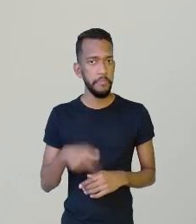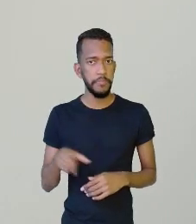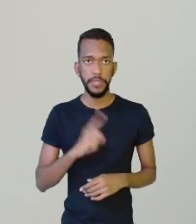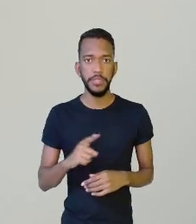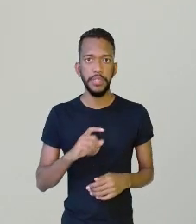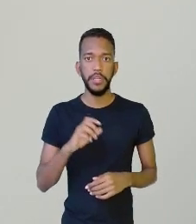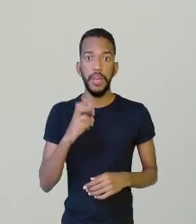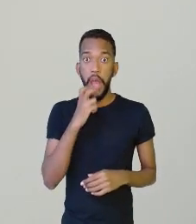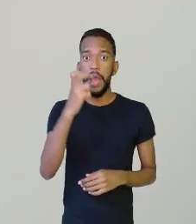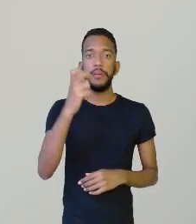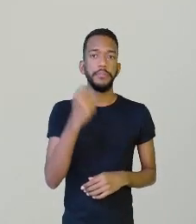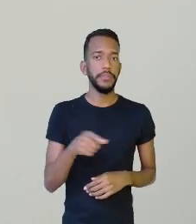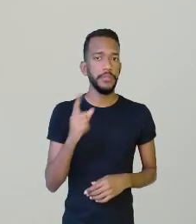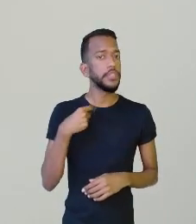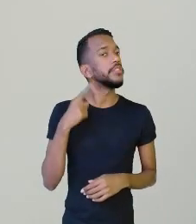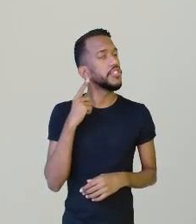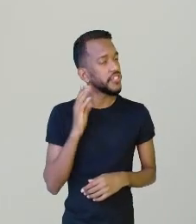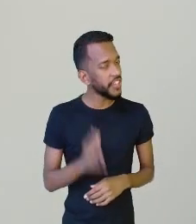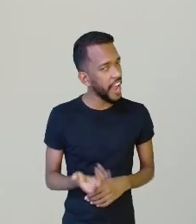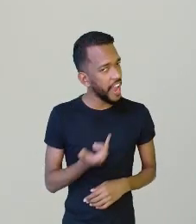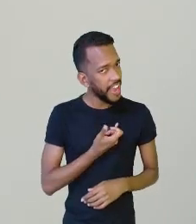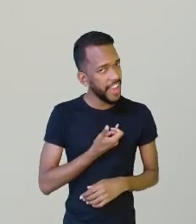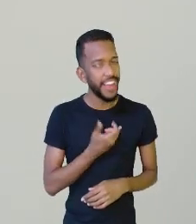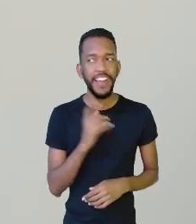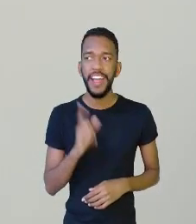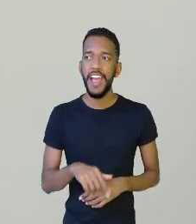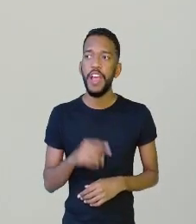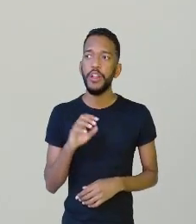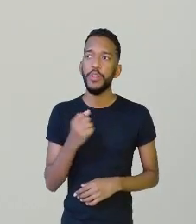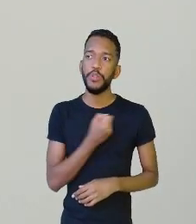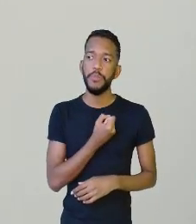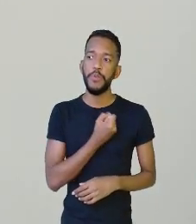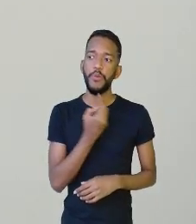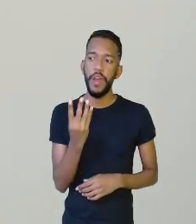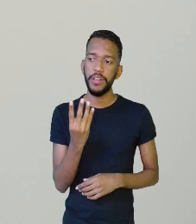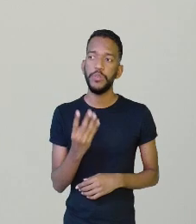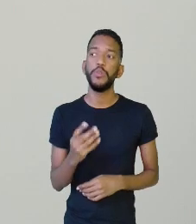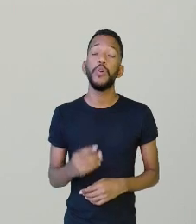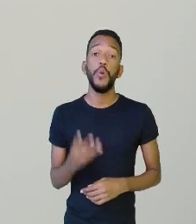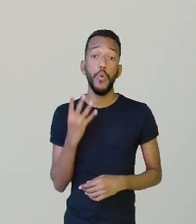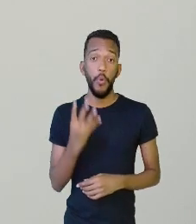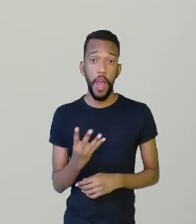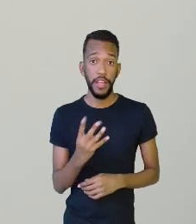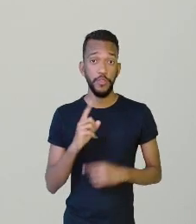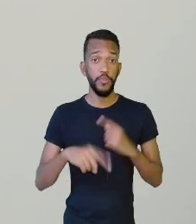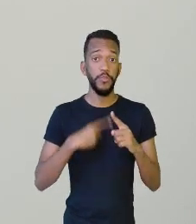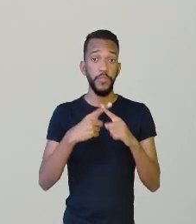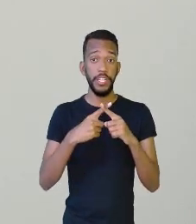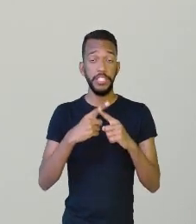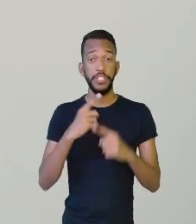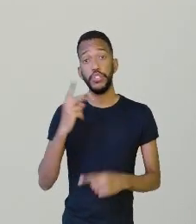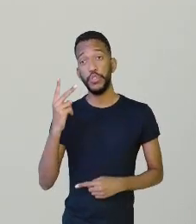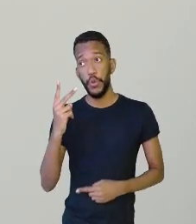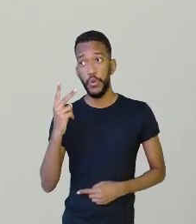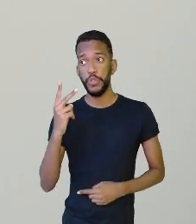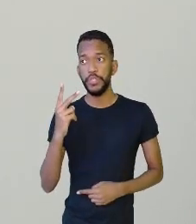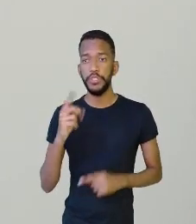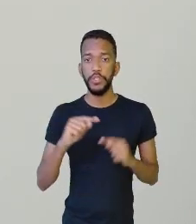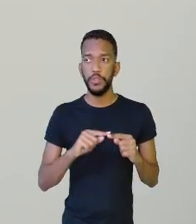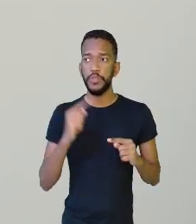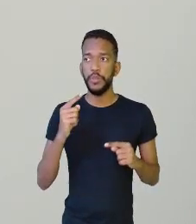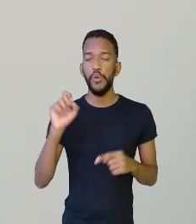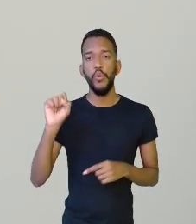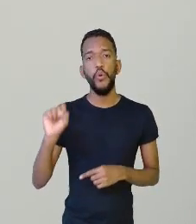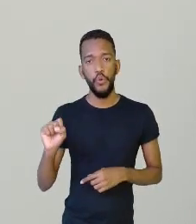precisa falar alto. Eu já escutei. É o número 4. 4 vezes 2 dá 8